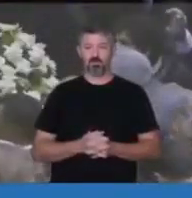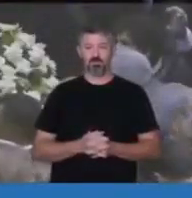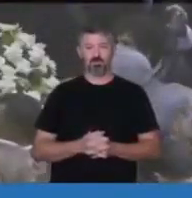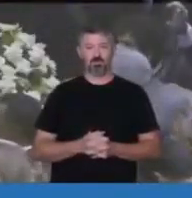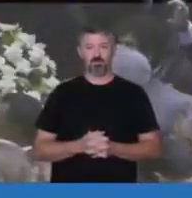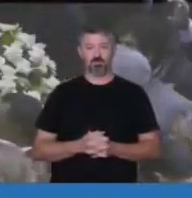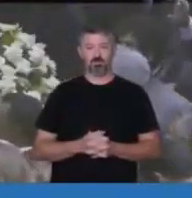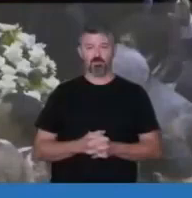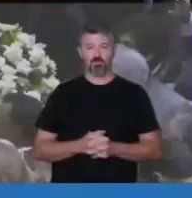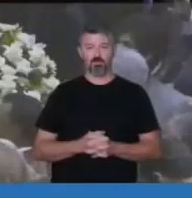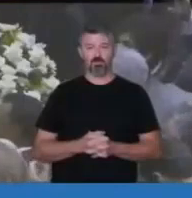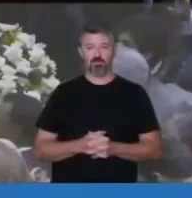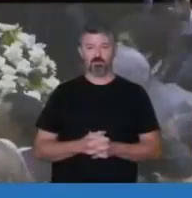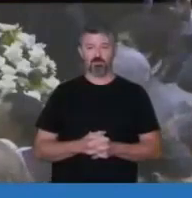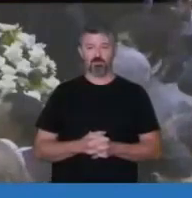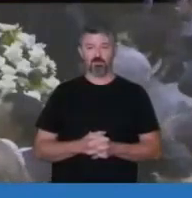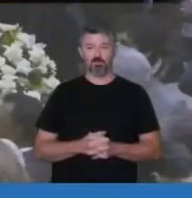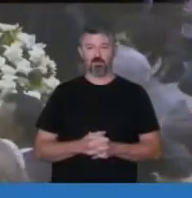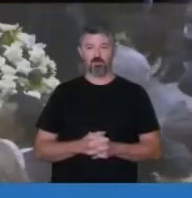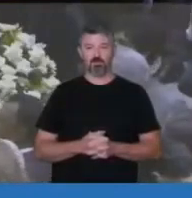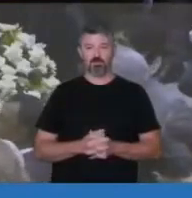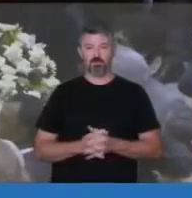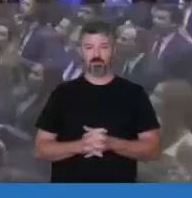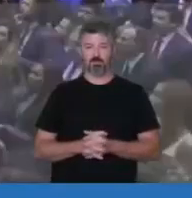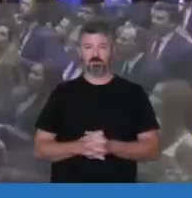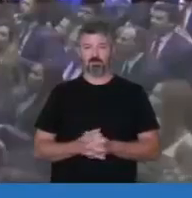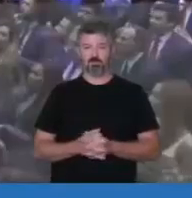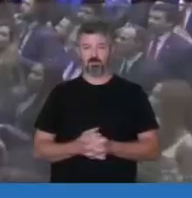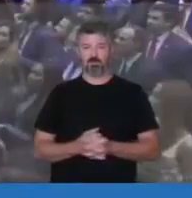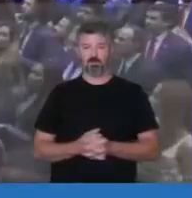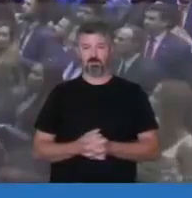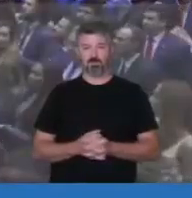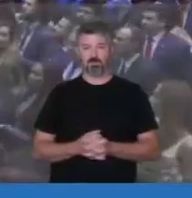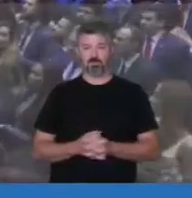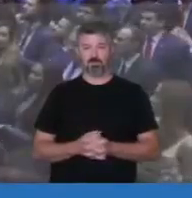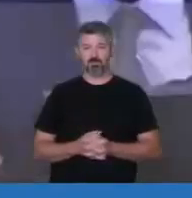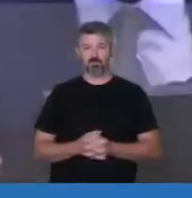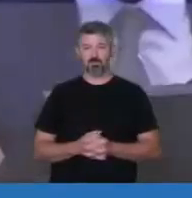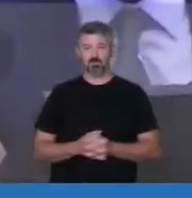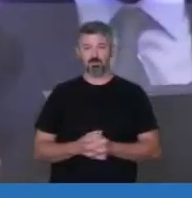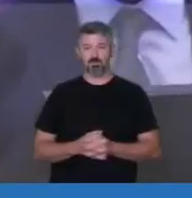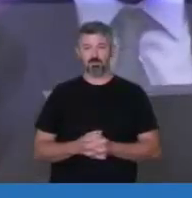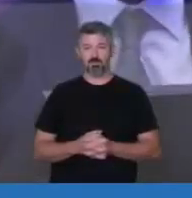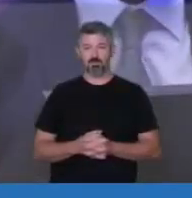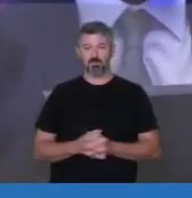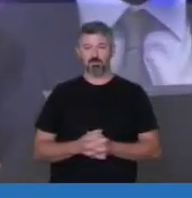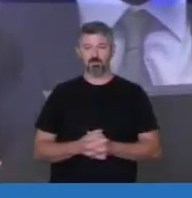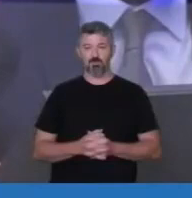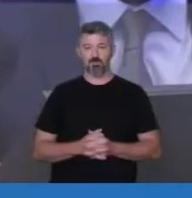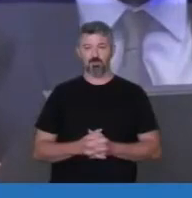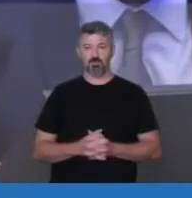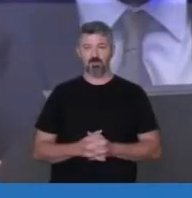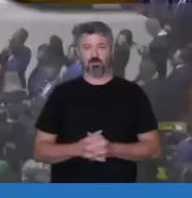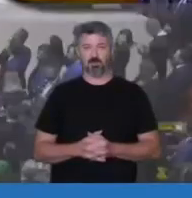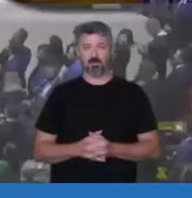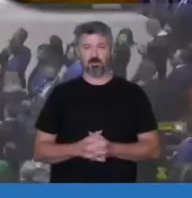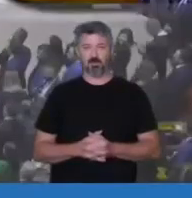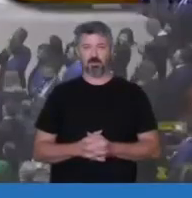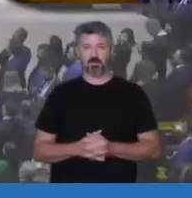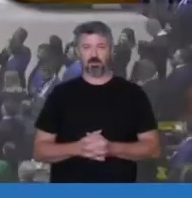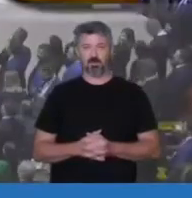aquela história que a gente já trouxe aqui né os especialistas aí estudando tudo aquilo que foi incluído no texto algumas exceções para algumas